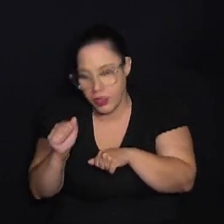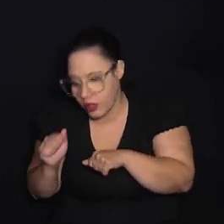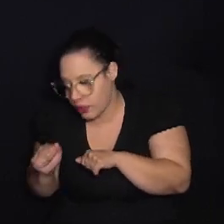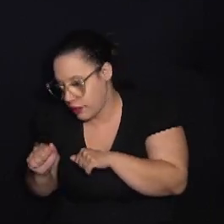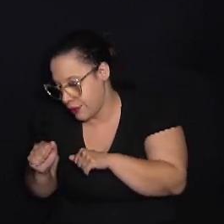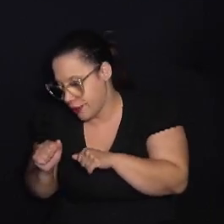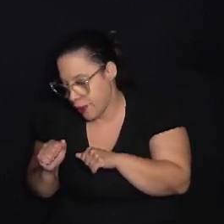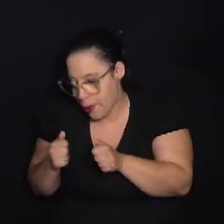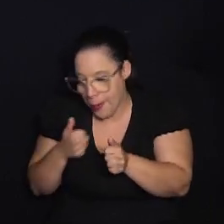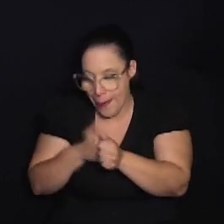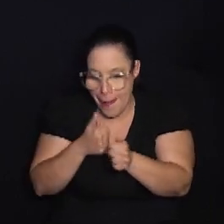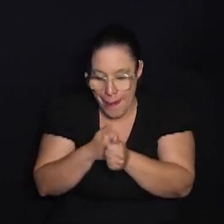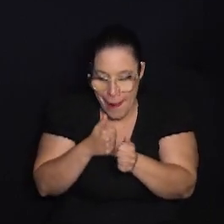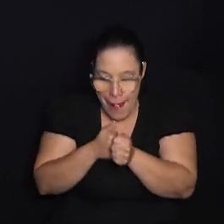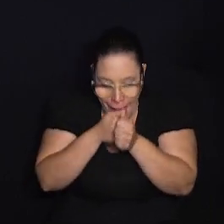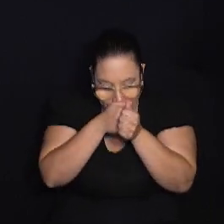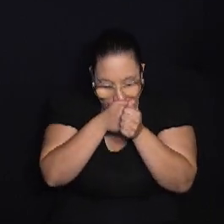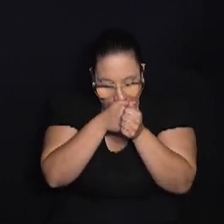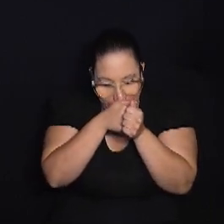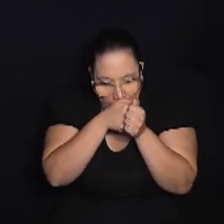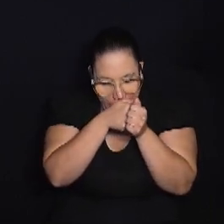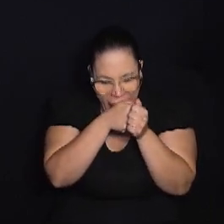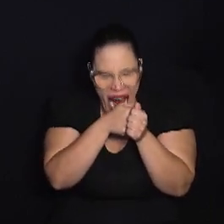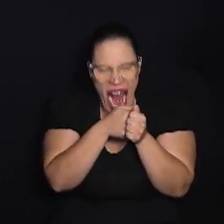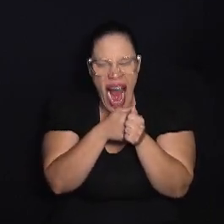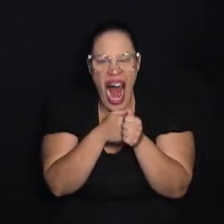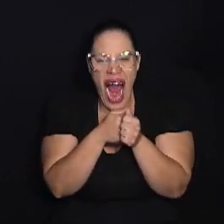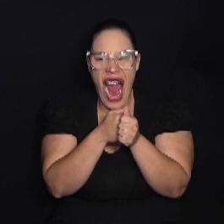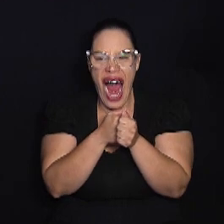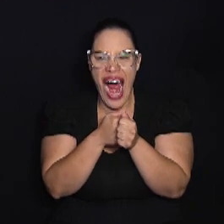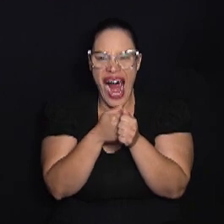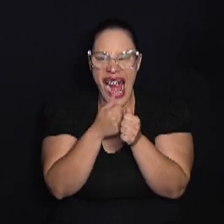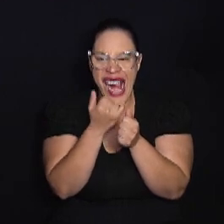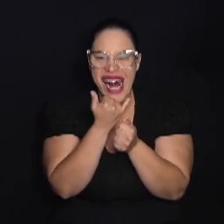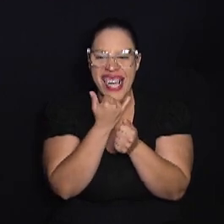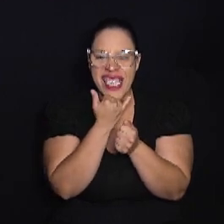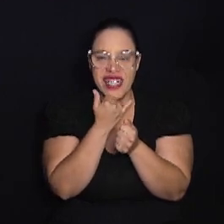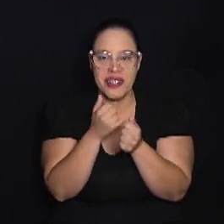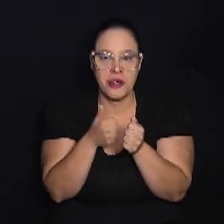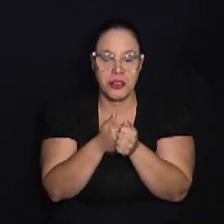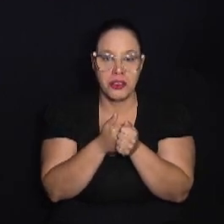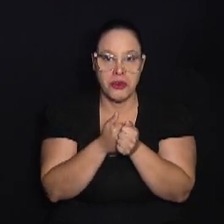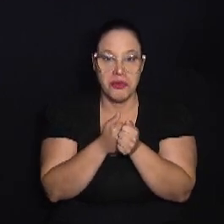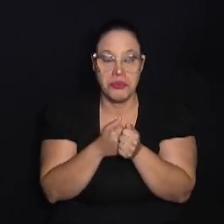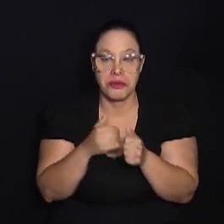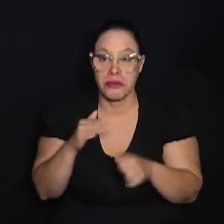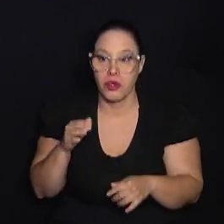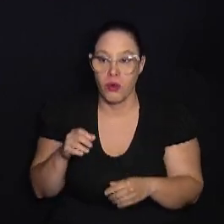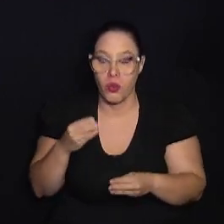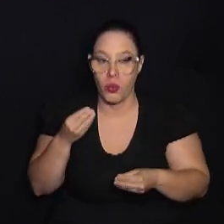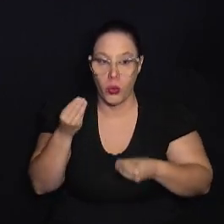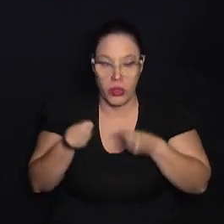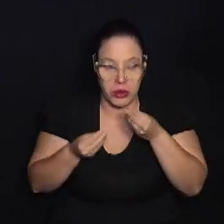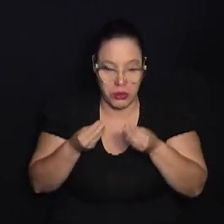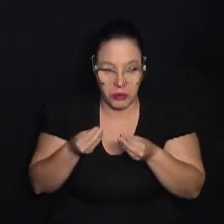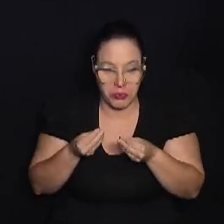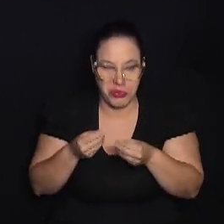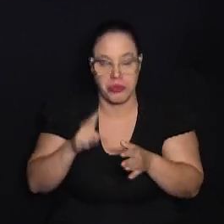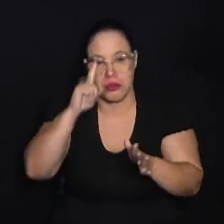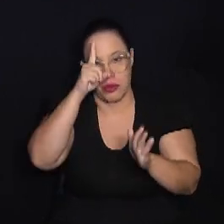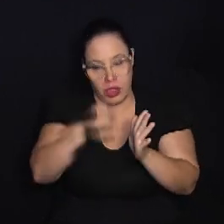das lesões de grande volume ou com metástase, menores são suas chances de cura. Uma lesão precoce, você